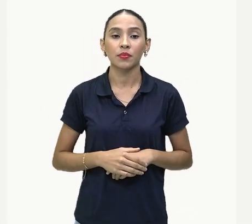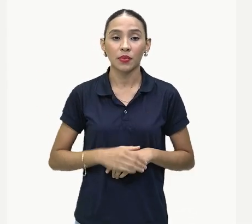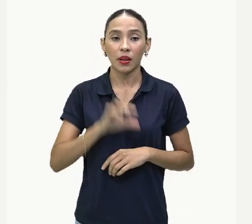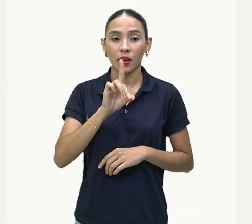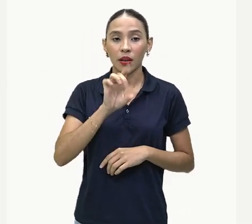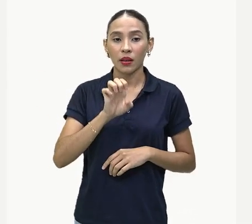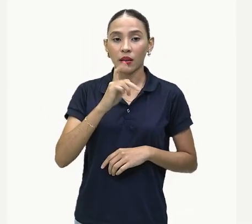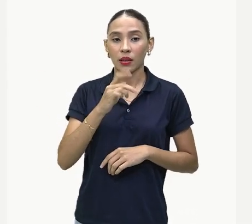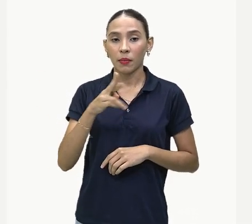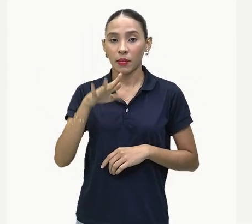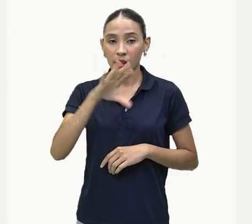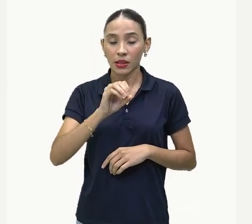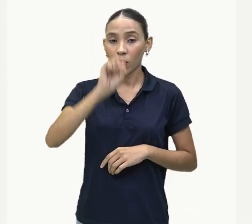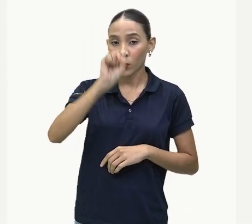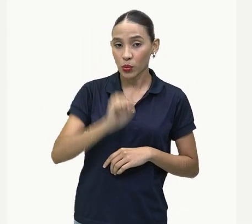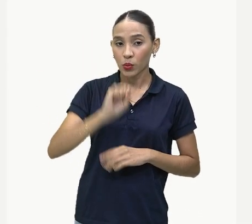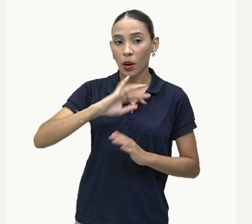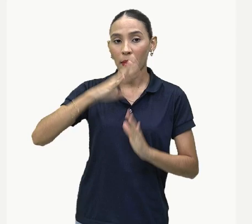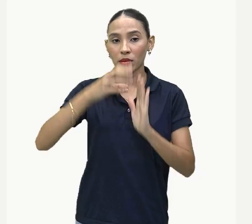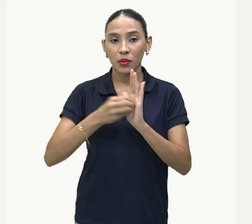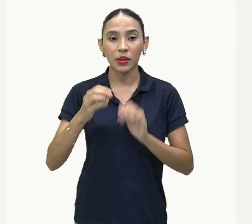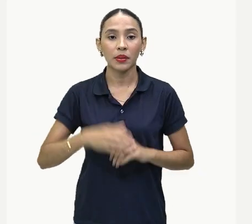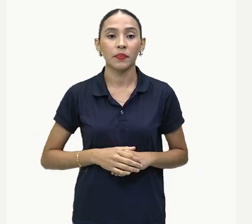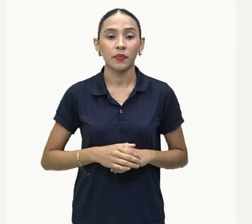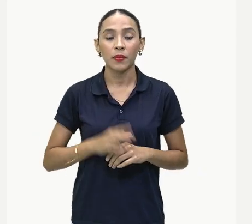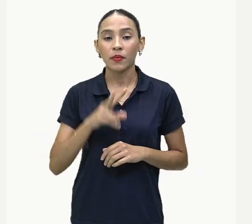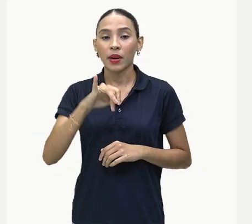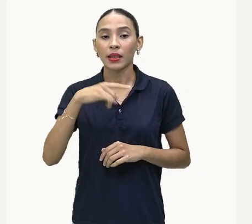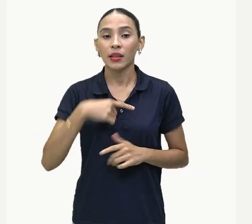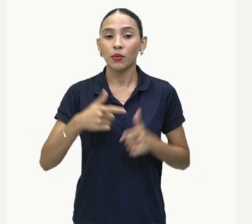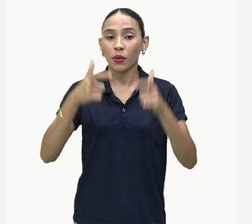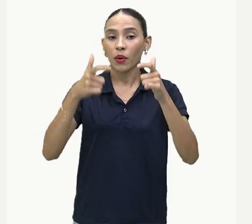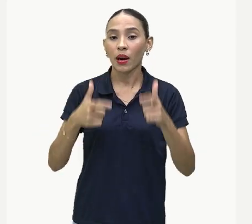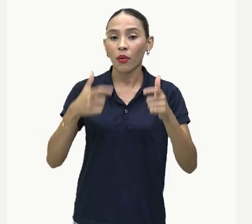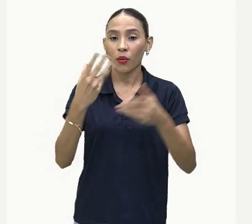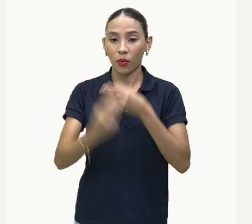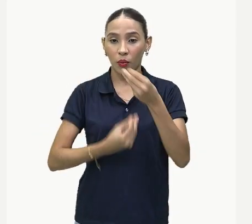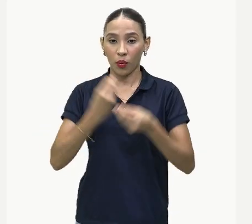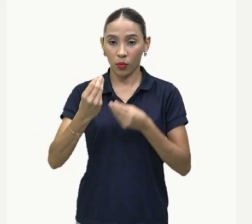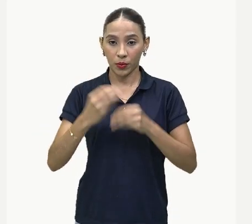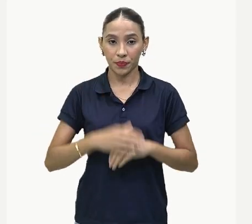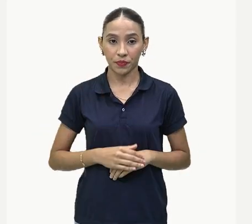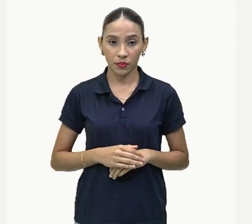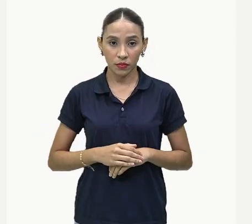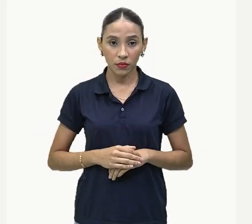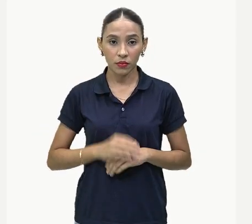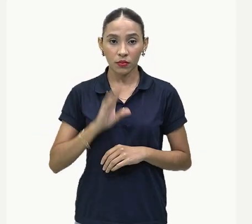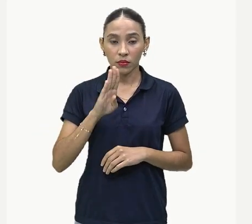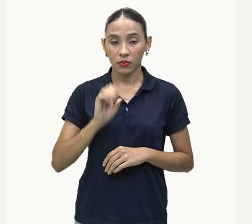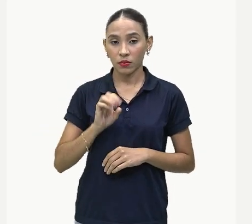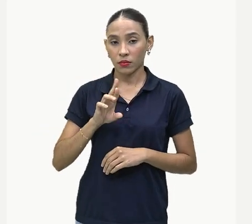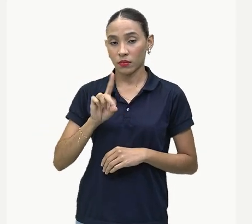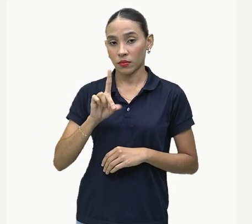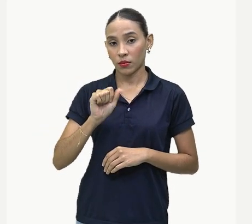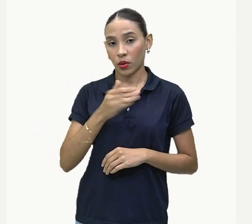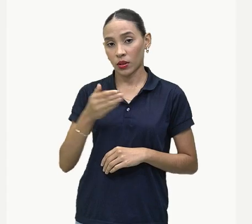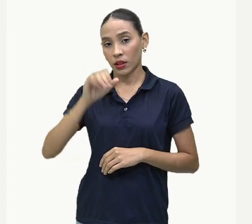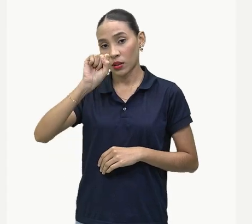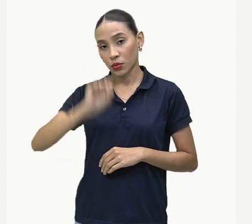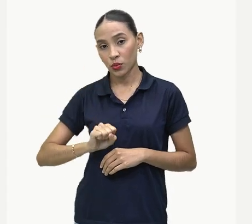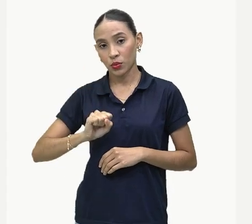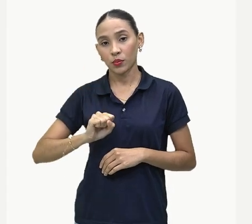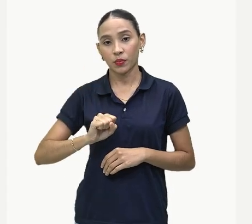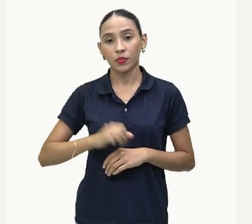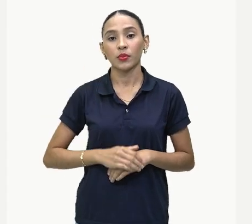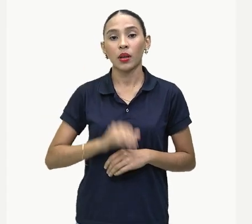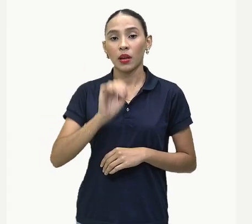depressão sul-amazônica. Ela está localizada na borda sul da nossa